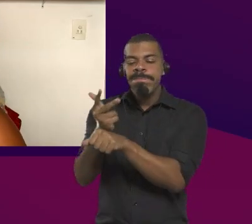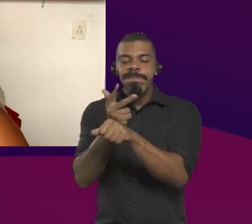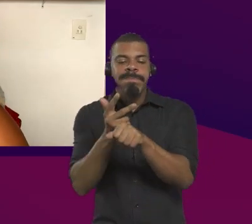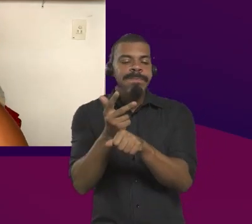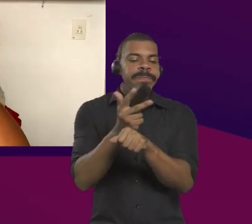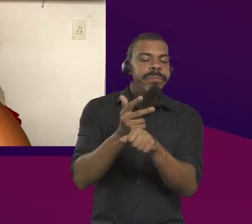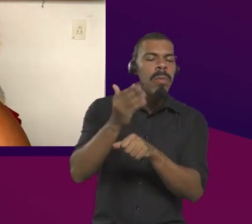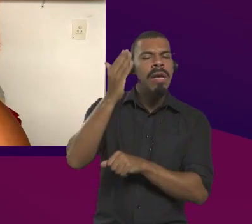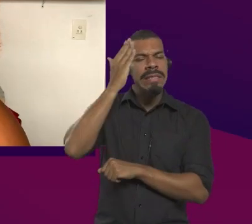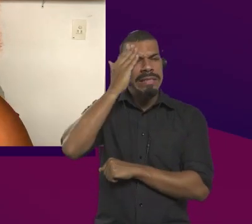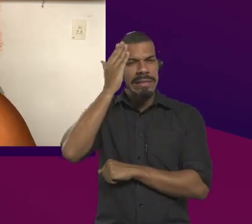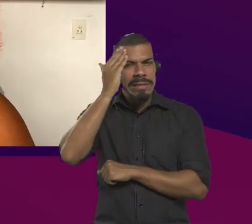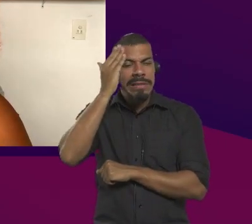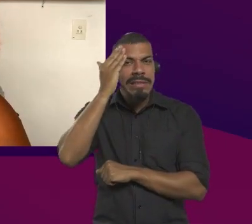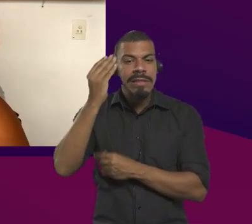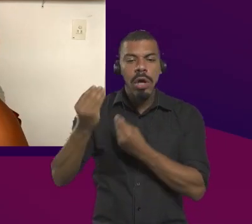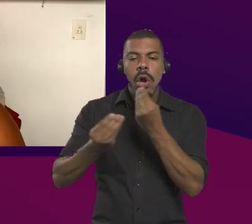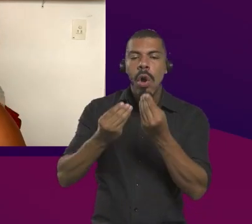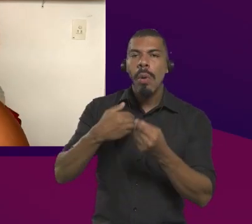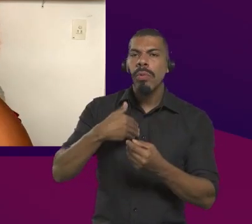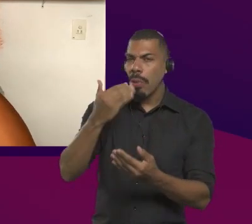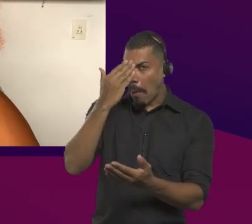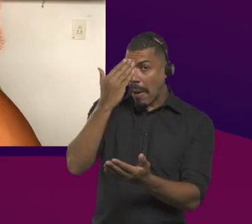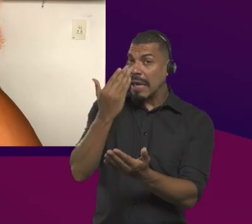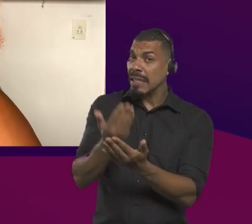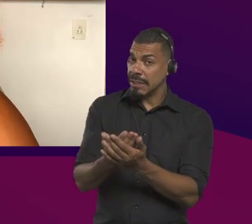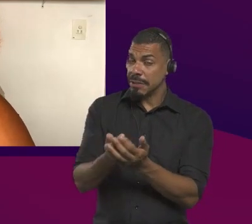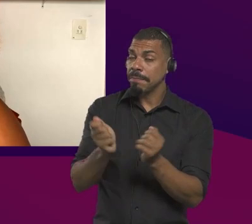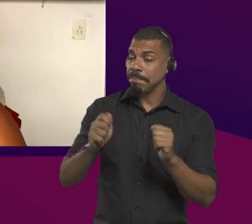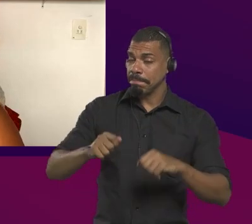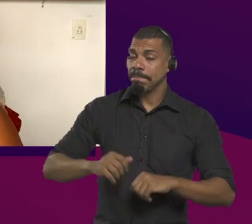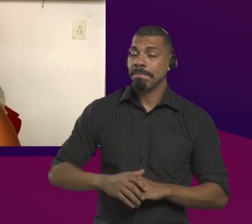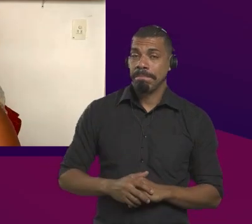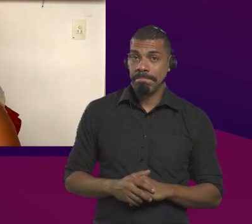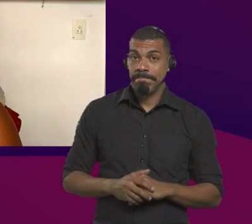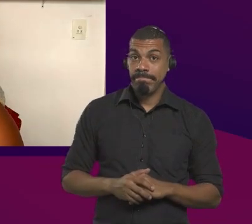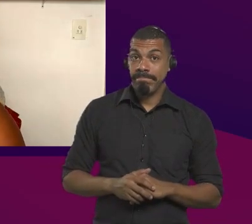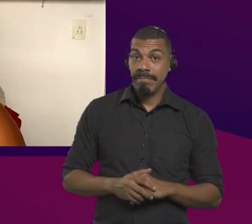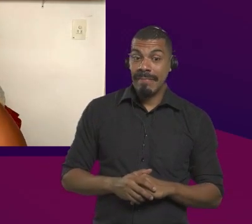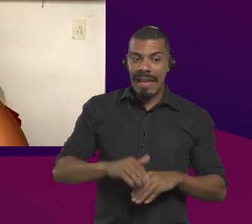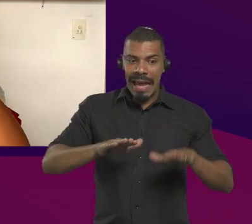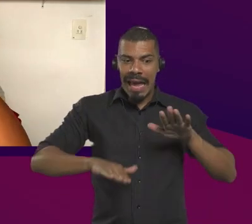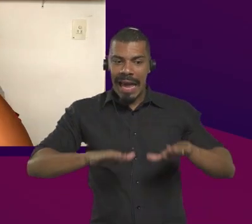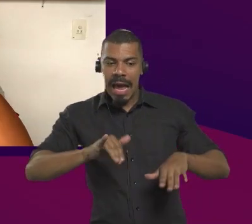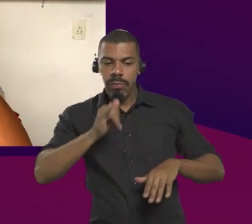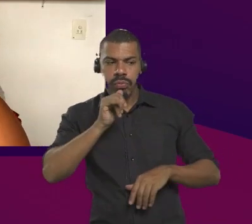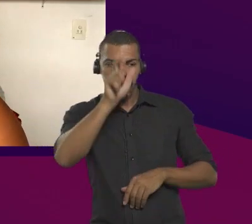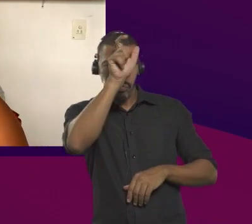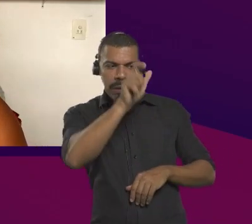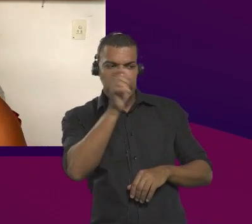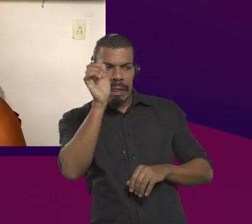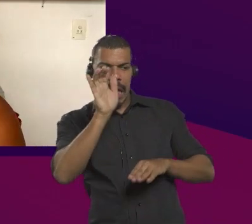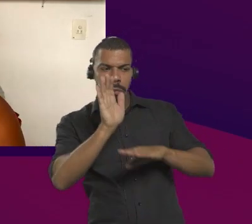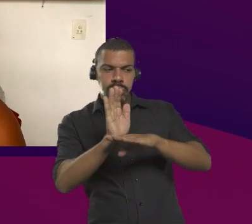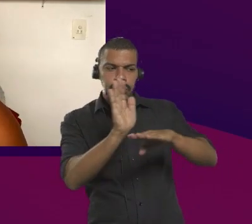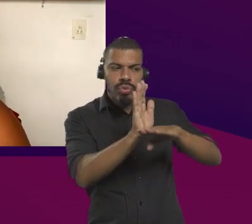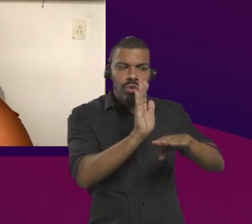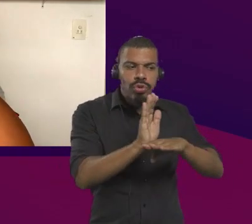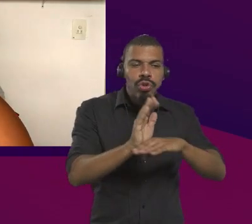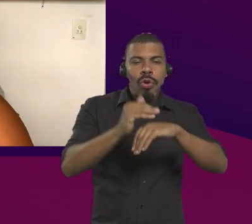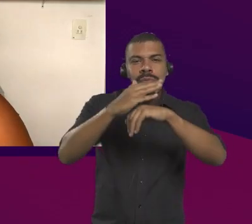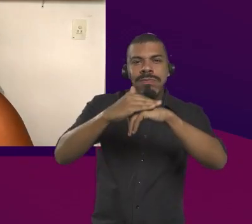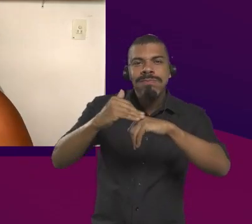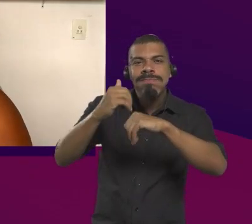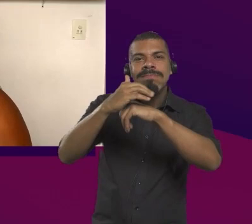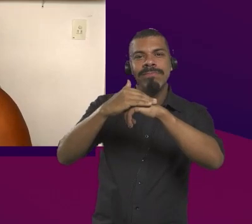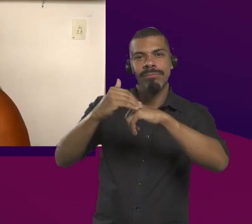ou menos sabendo as coisas que eu acredito, né? Então, eu acho que tratar essa pessoa e esse corpo com gentileza